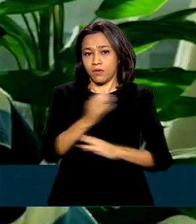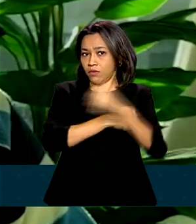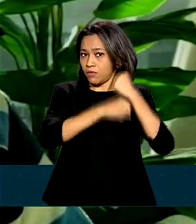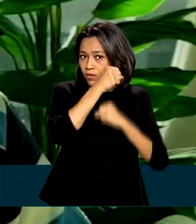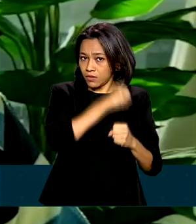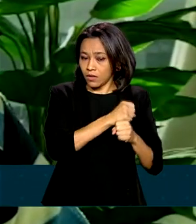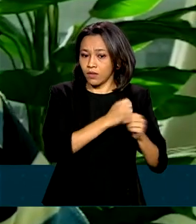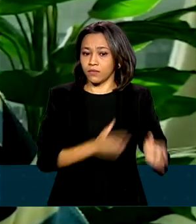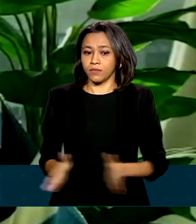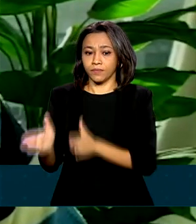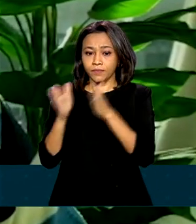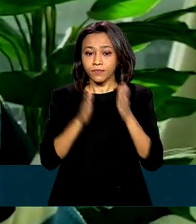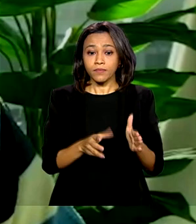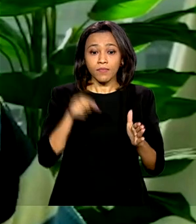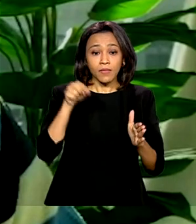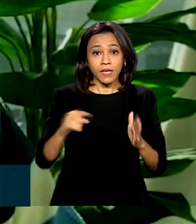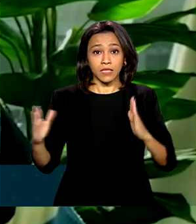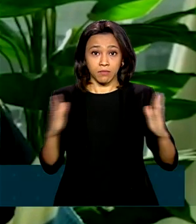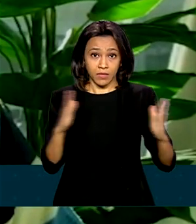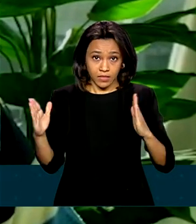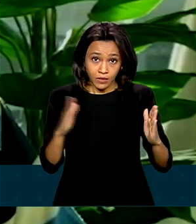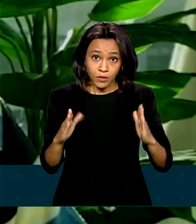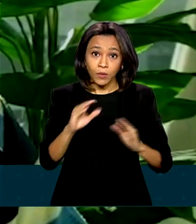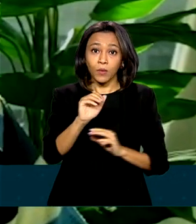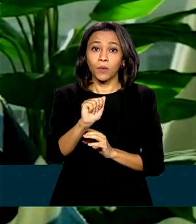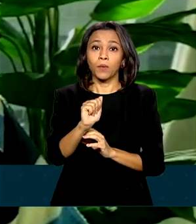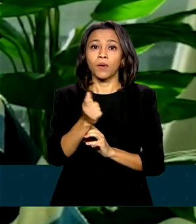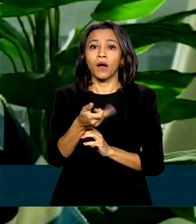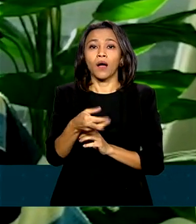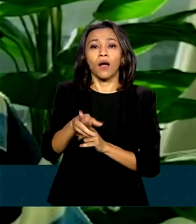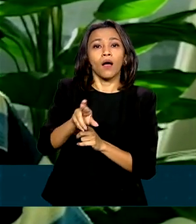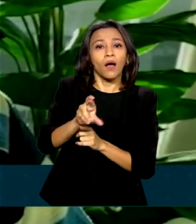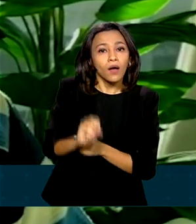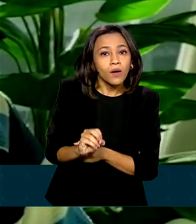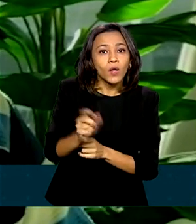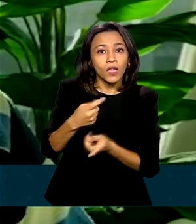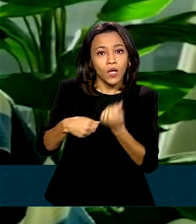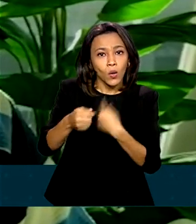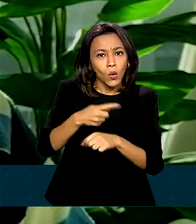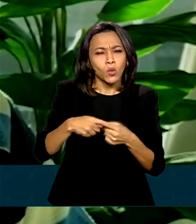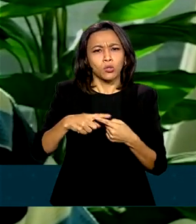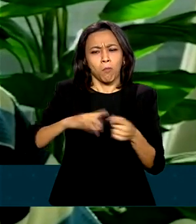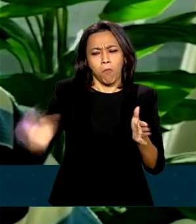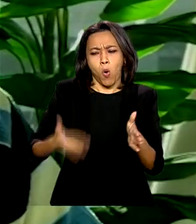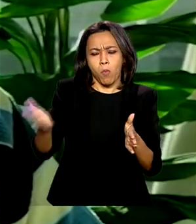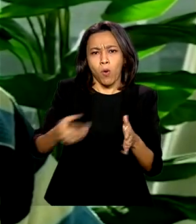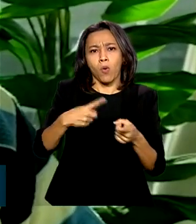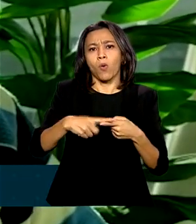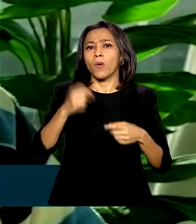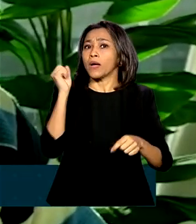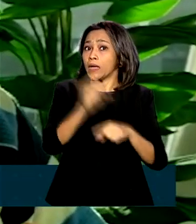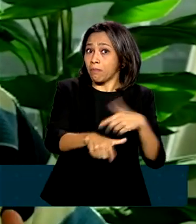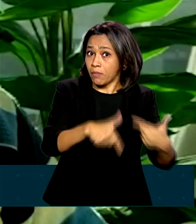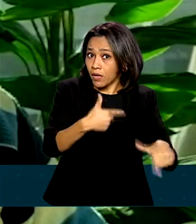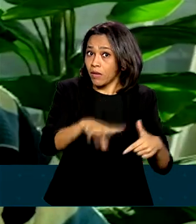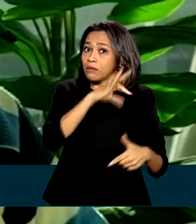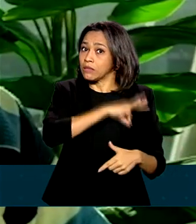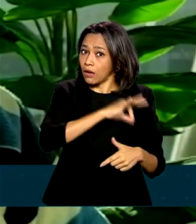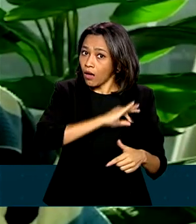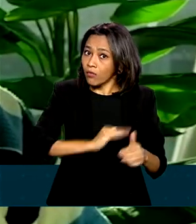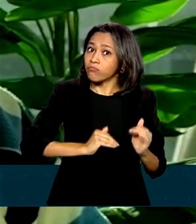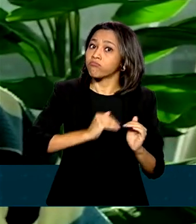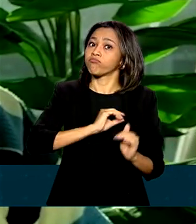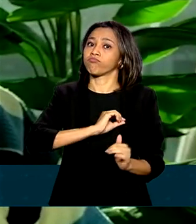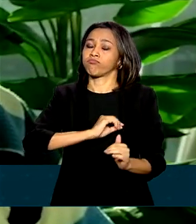Em meio à pandemia, o agro representou produção, renda e emprego. Além disso, no que se